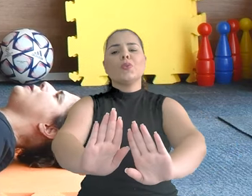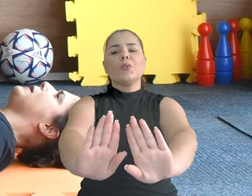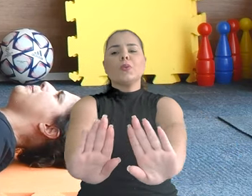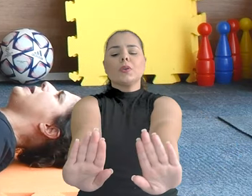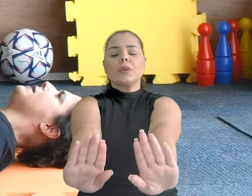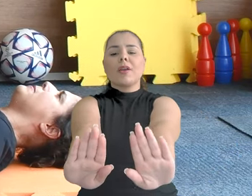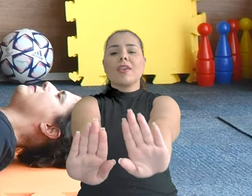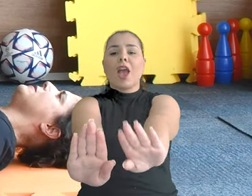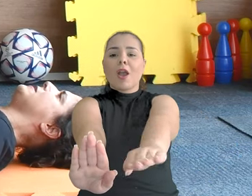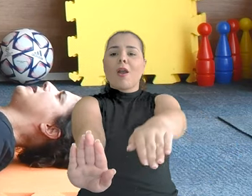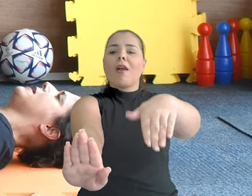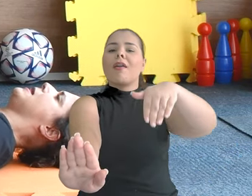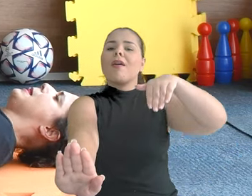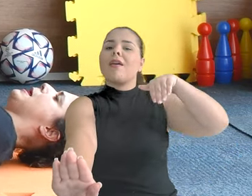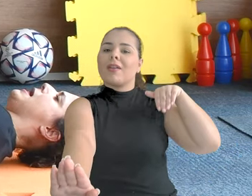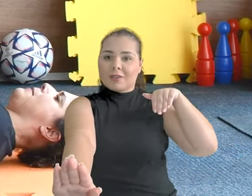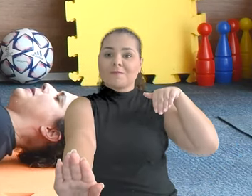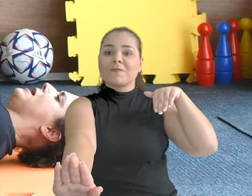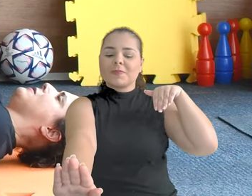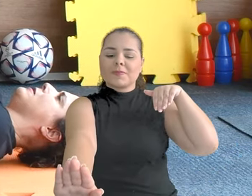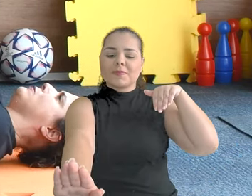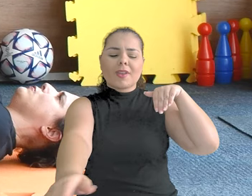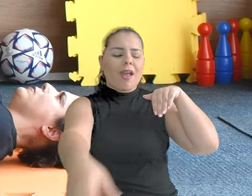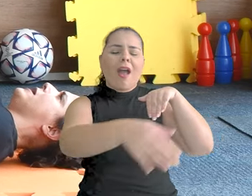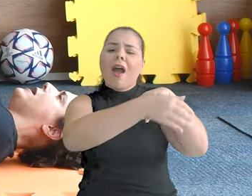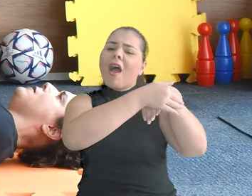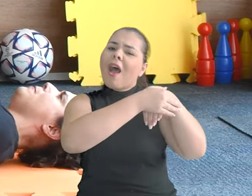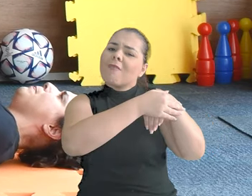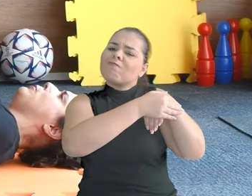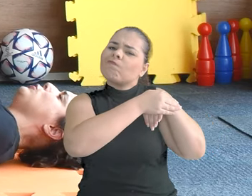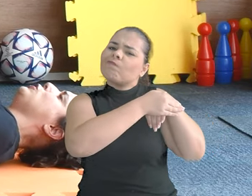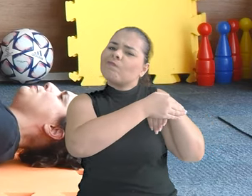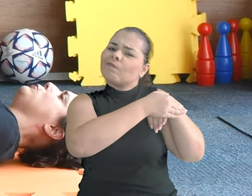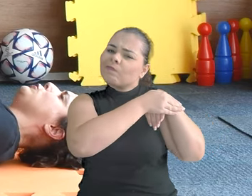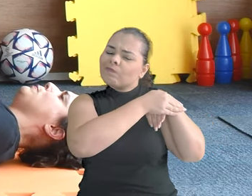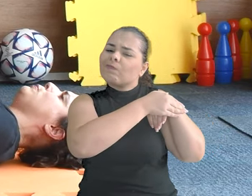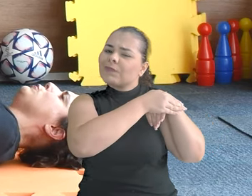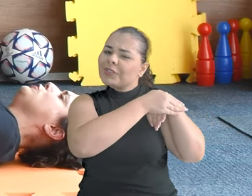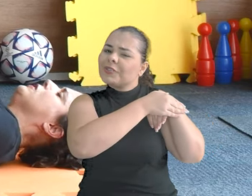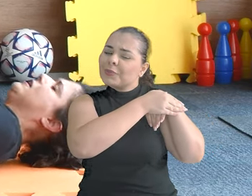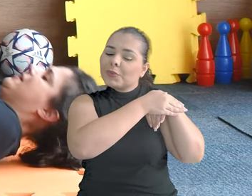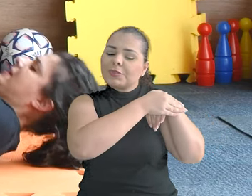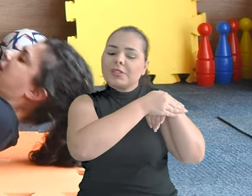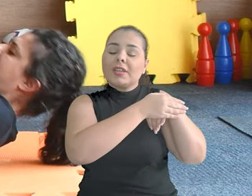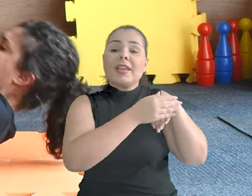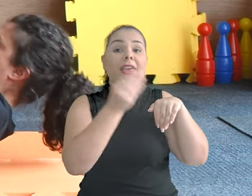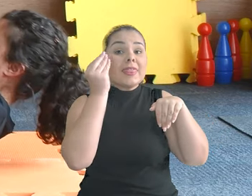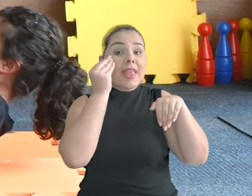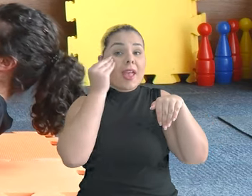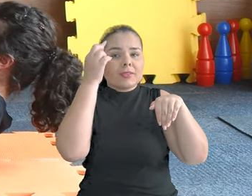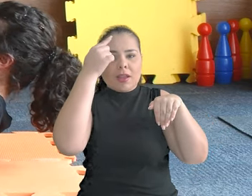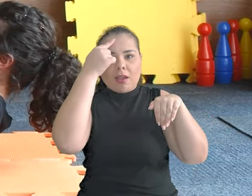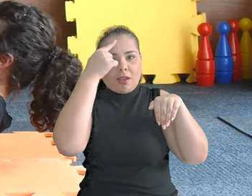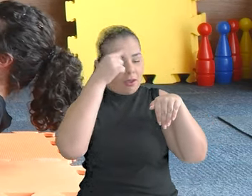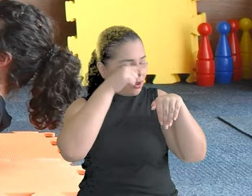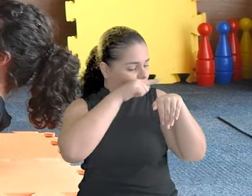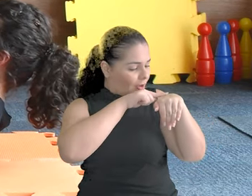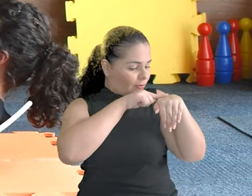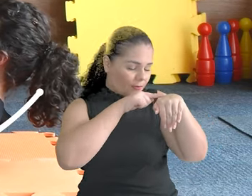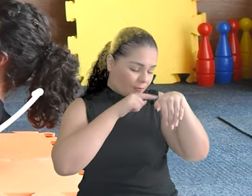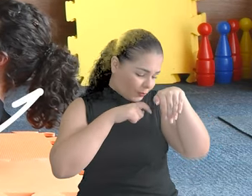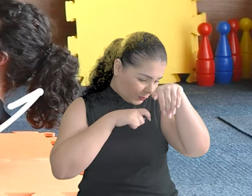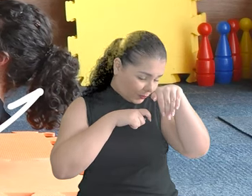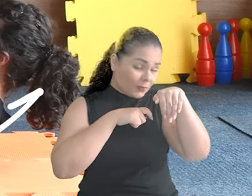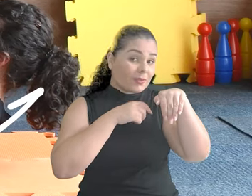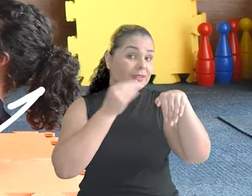a outra perna pra você. Abraça no joelho. Puxa, puxa, puxa. Leva a testa lá em